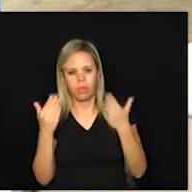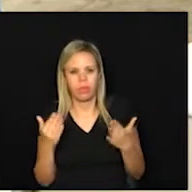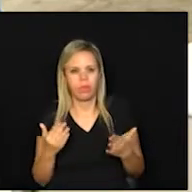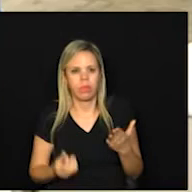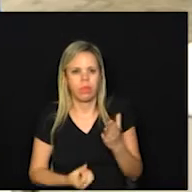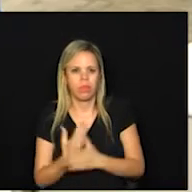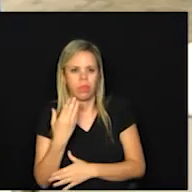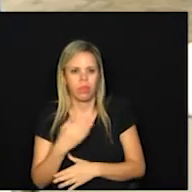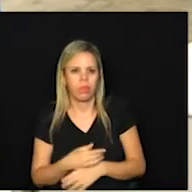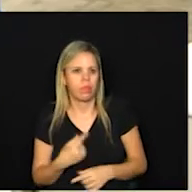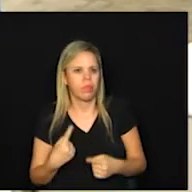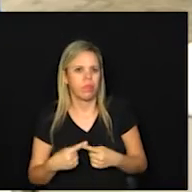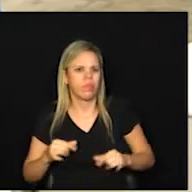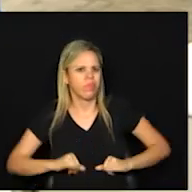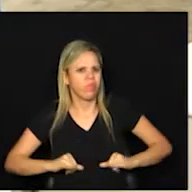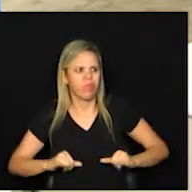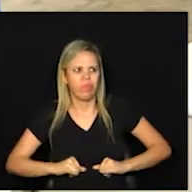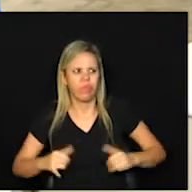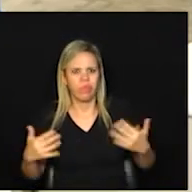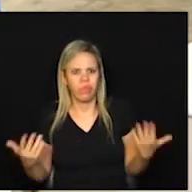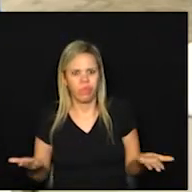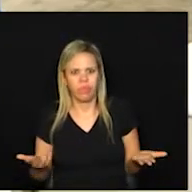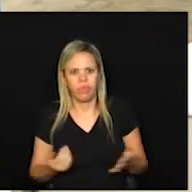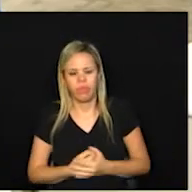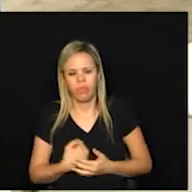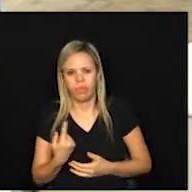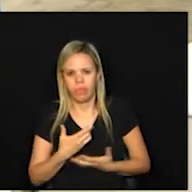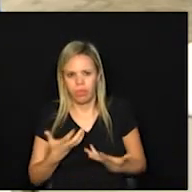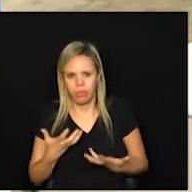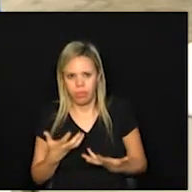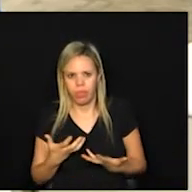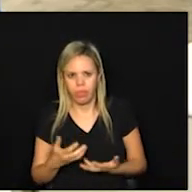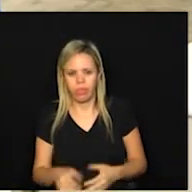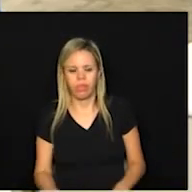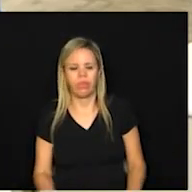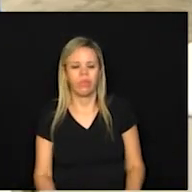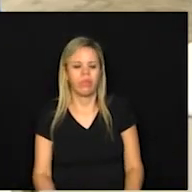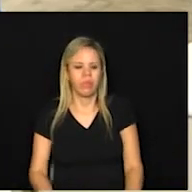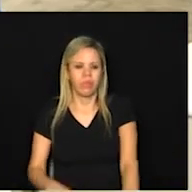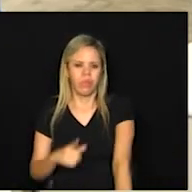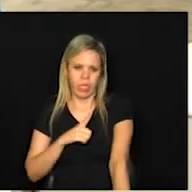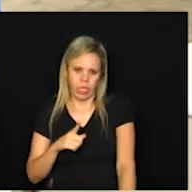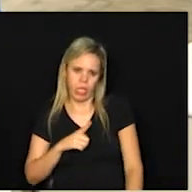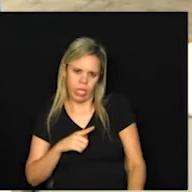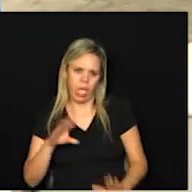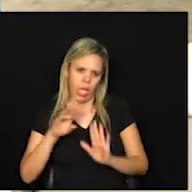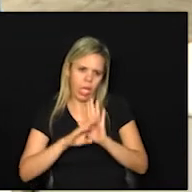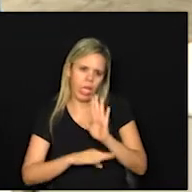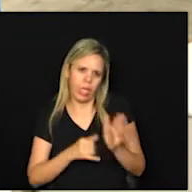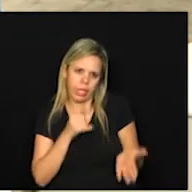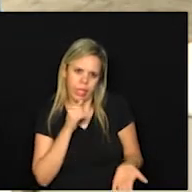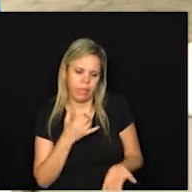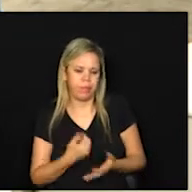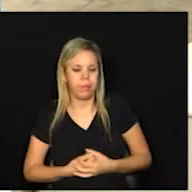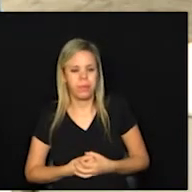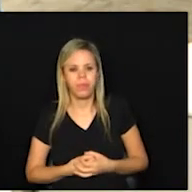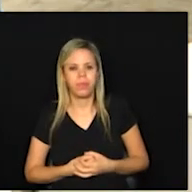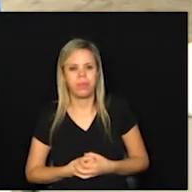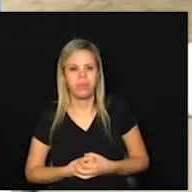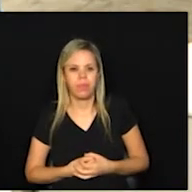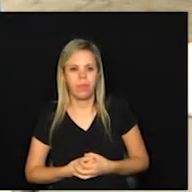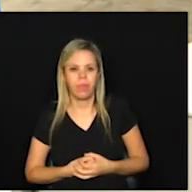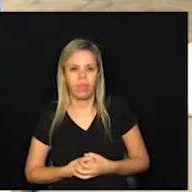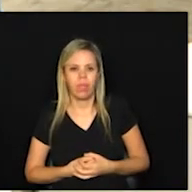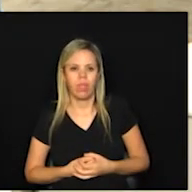está acontecendo, até porque é um sofrimento, Então, a gente quer que se tem algum tipo de procedimento a